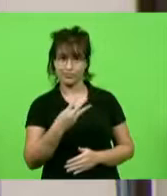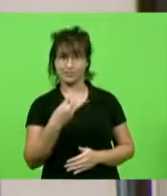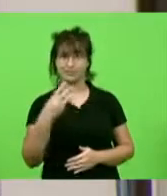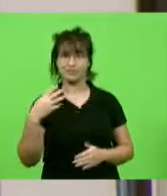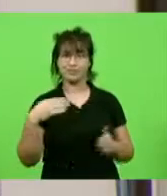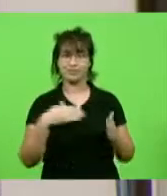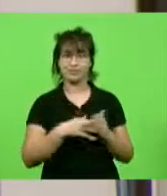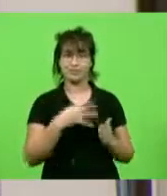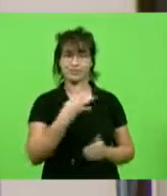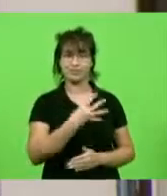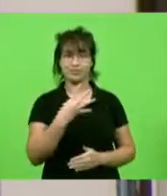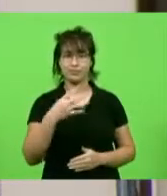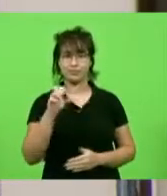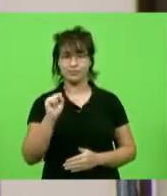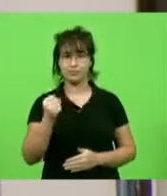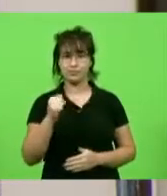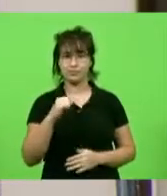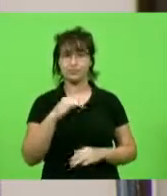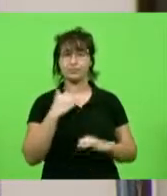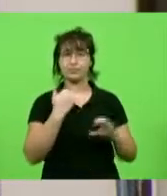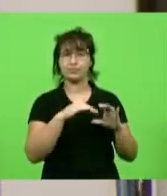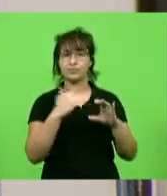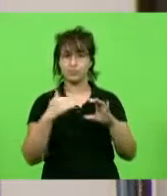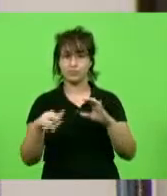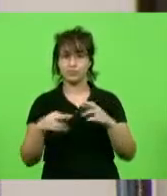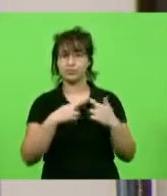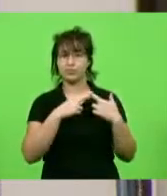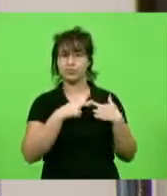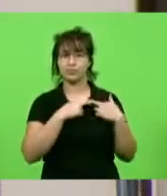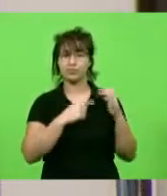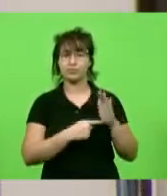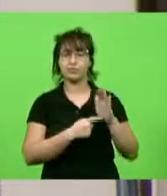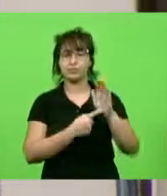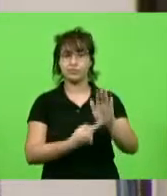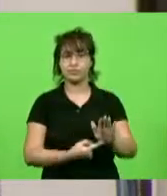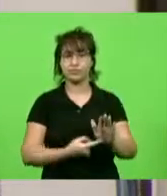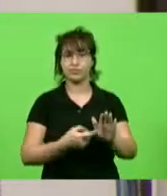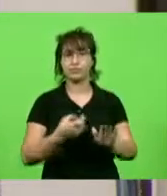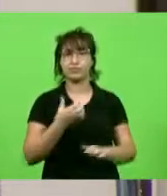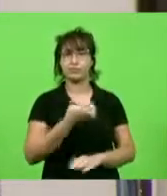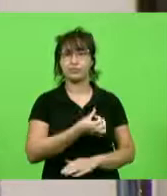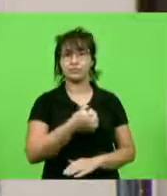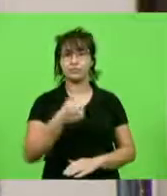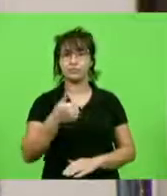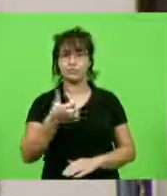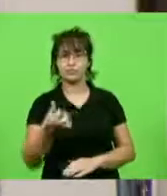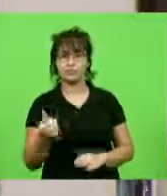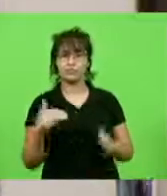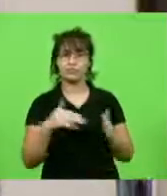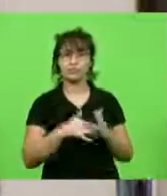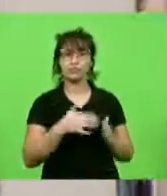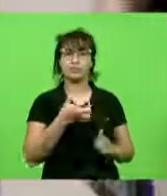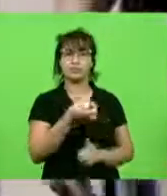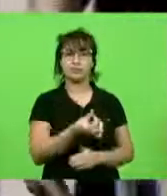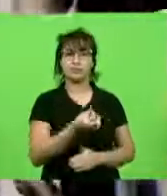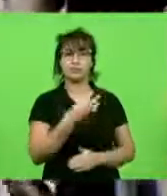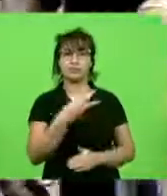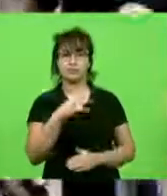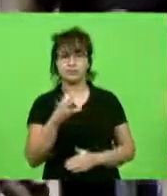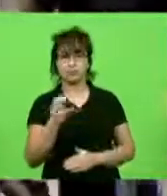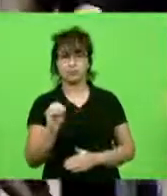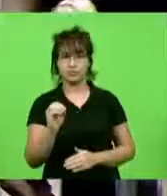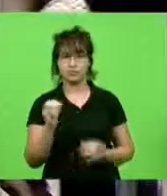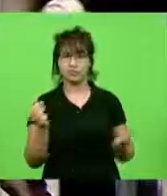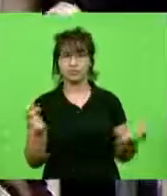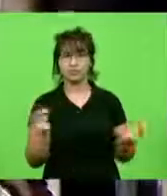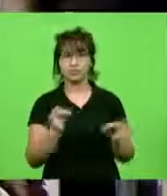comunica e encaminhará aos assinatários, conforme determina o regimento interno, as seguintes indicações. Indicações 616 a 630. Fim da